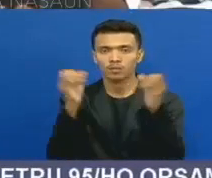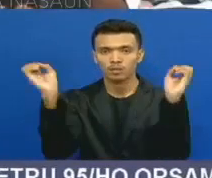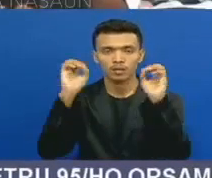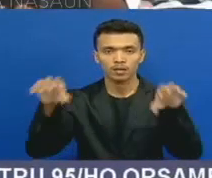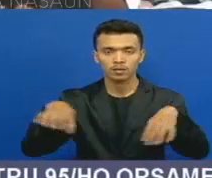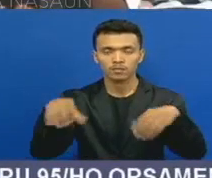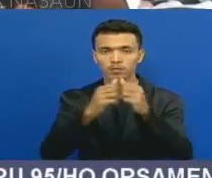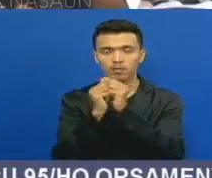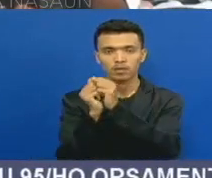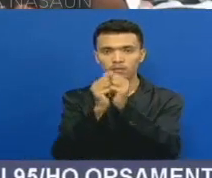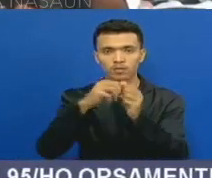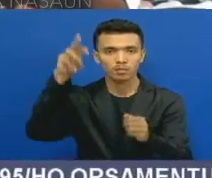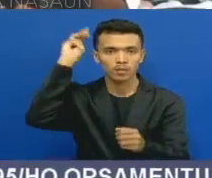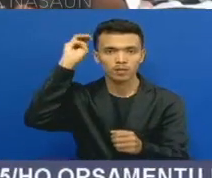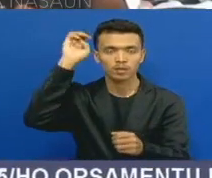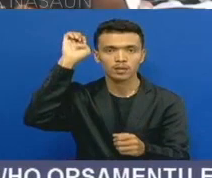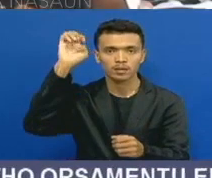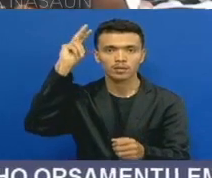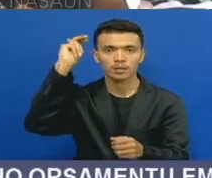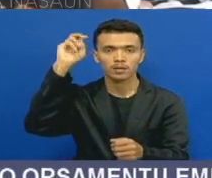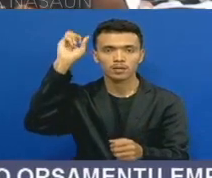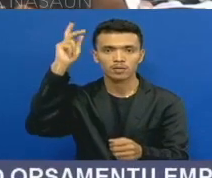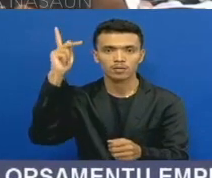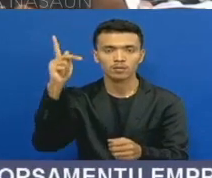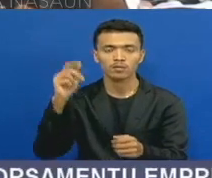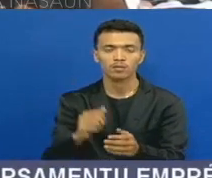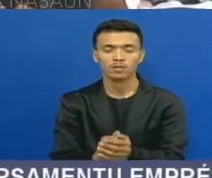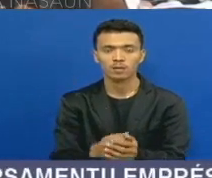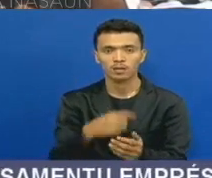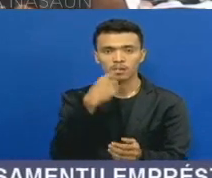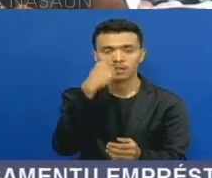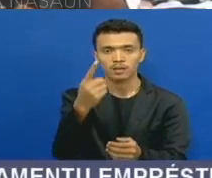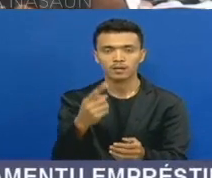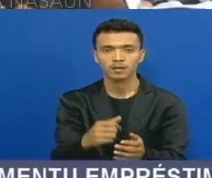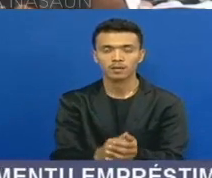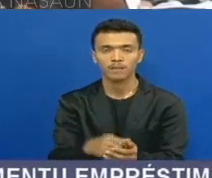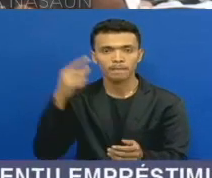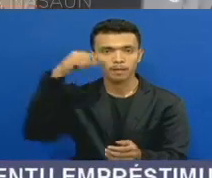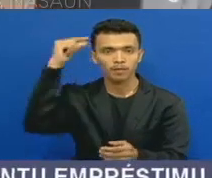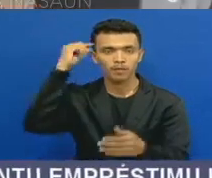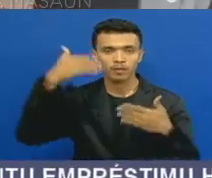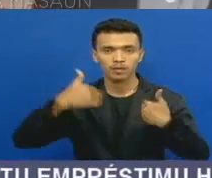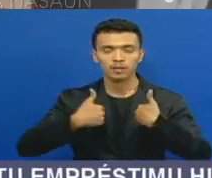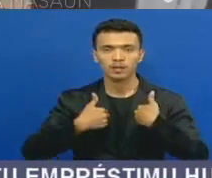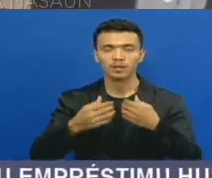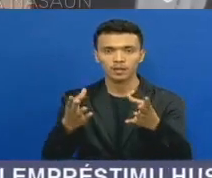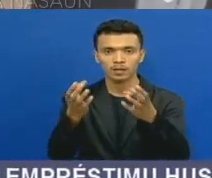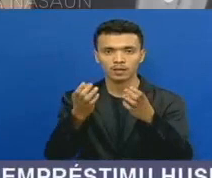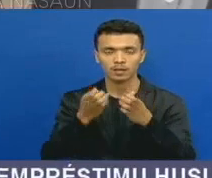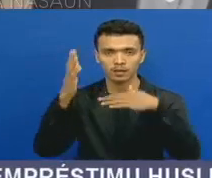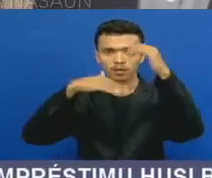coopera. Ministro Ensino Superior Ciência na Cultura, Longinus dos Santos Hateten, governo iha comitimento a